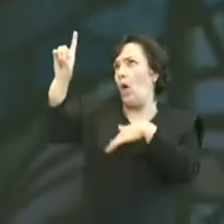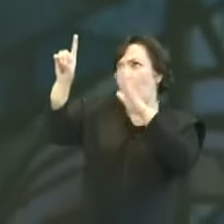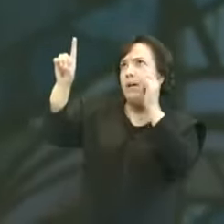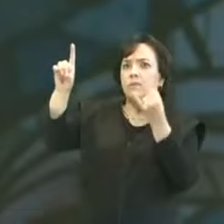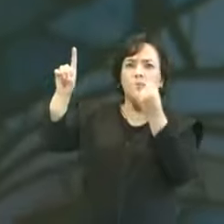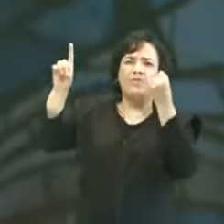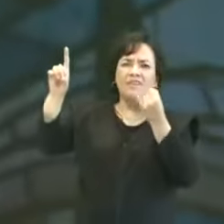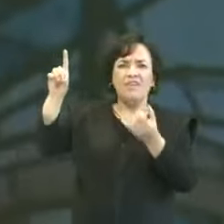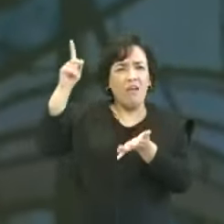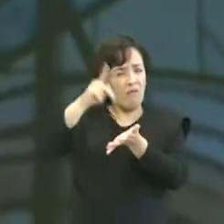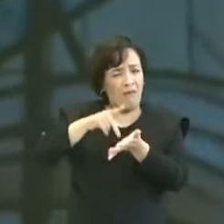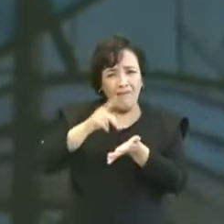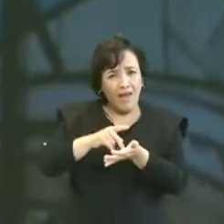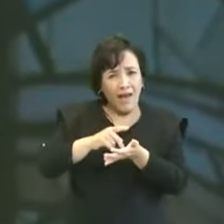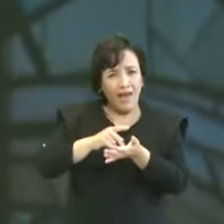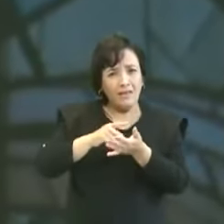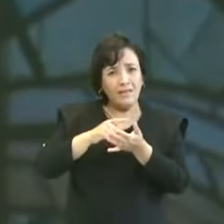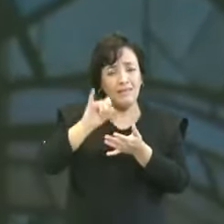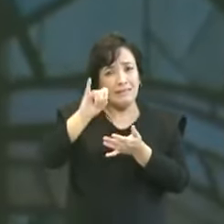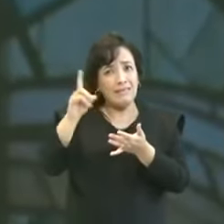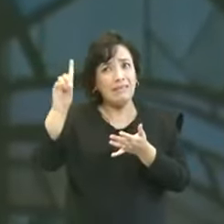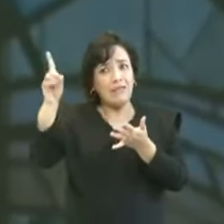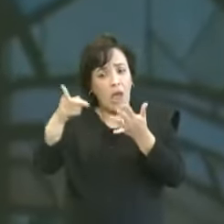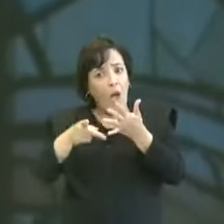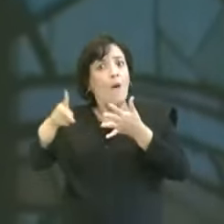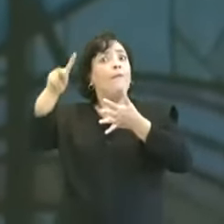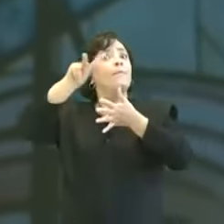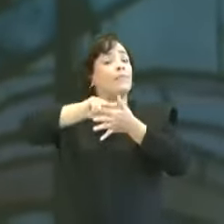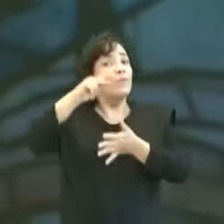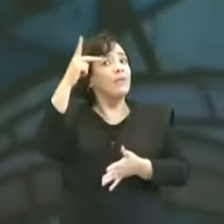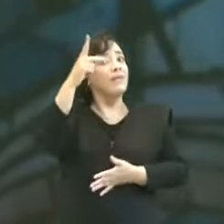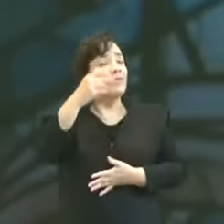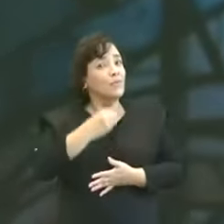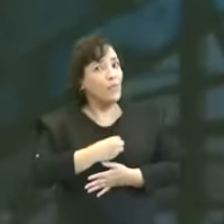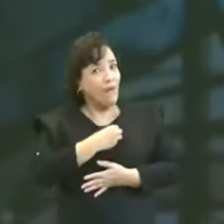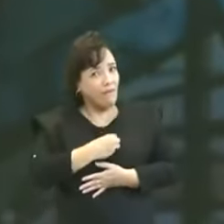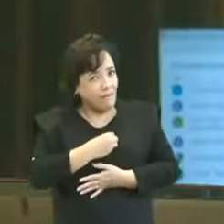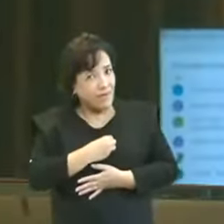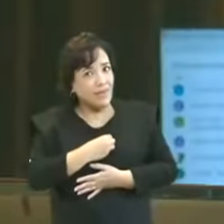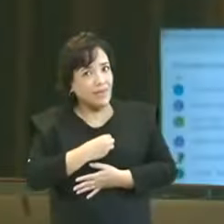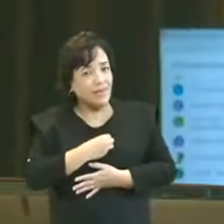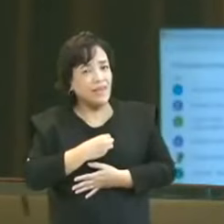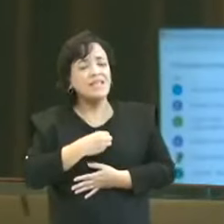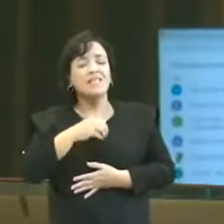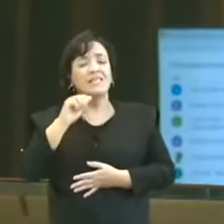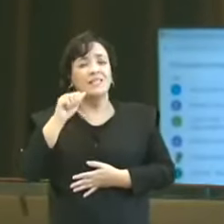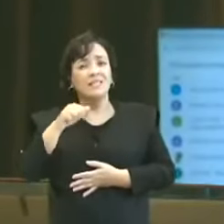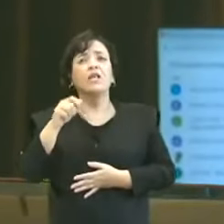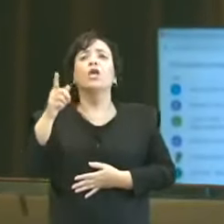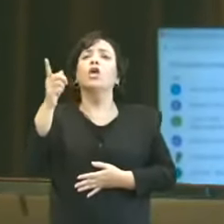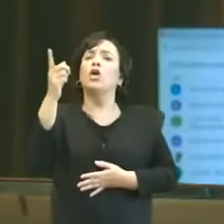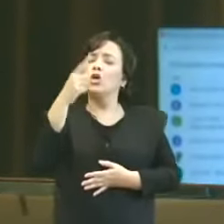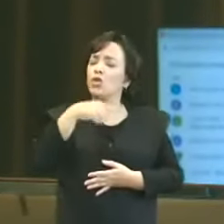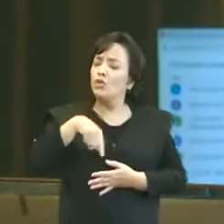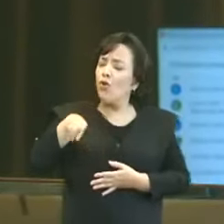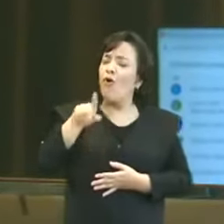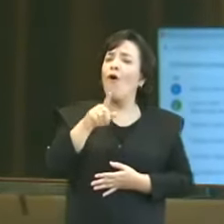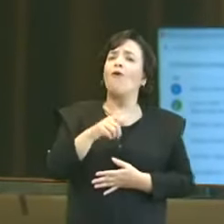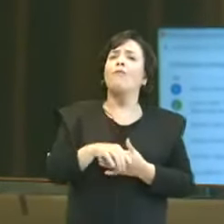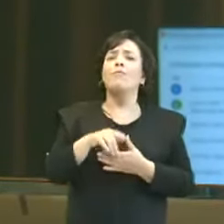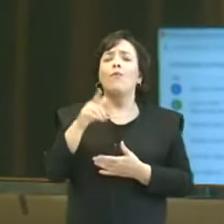Se Deus estiver em primeiro, se Ele for o centro, nós vamos perder, nós